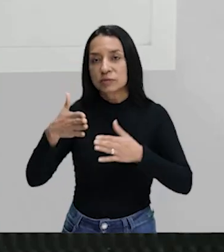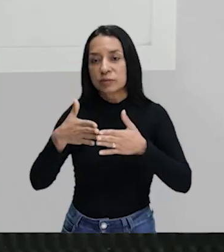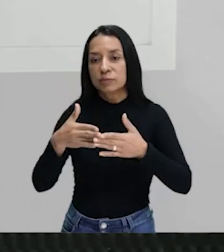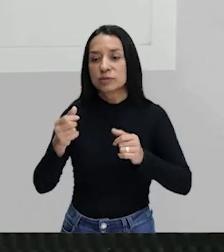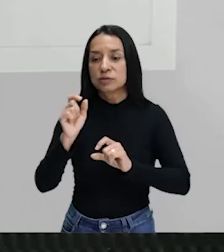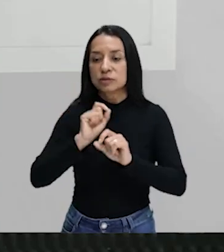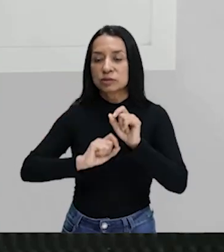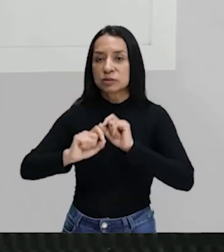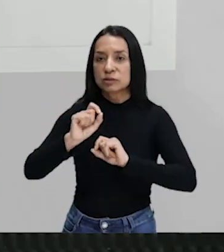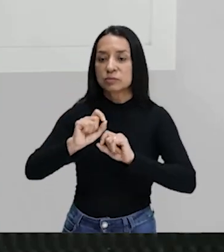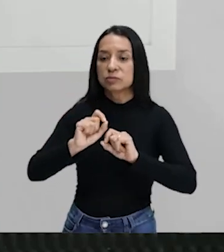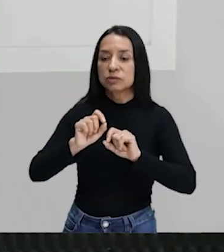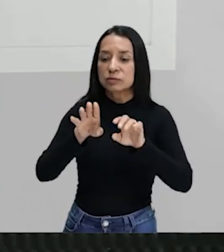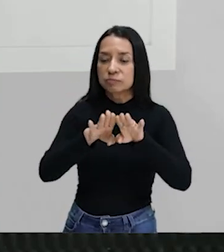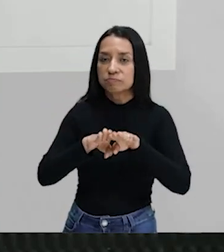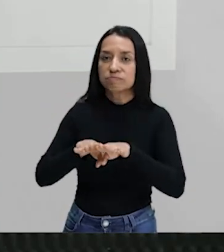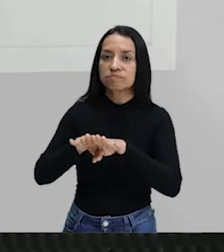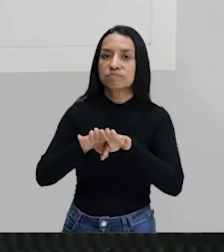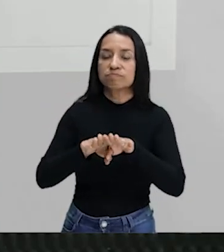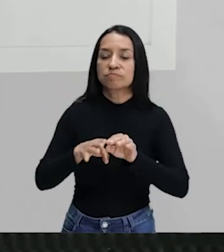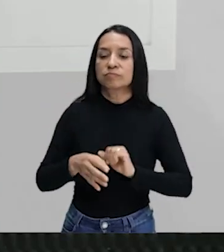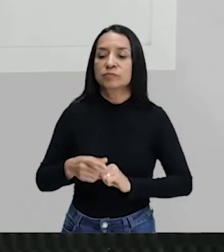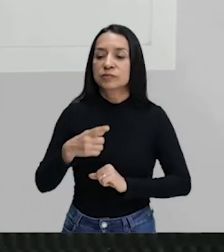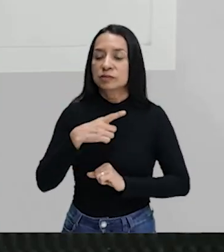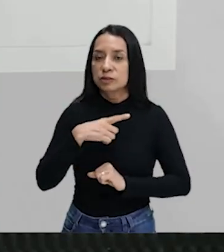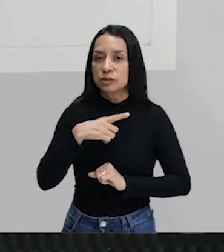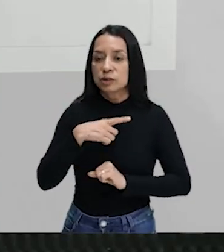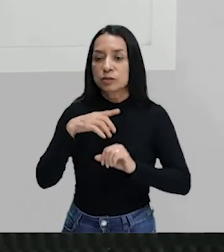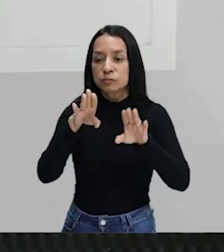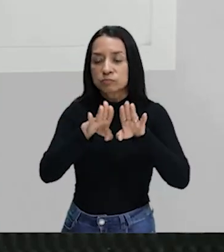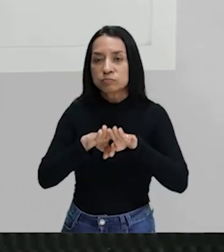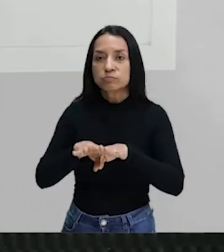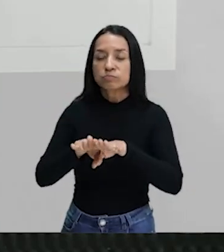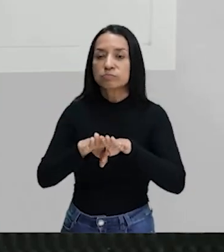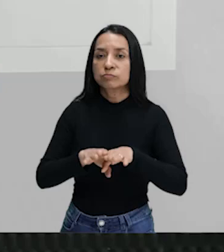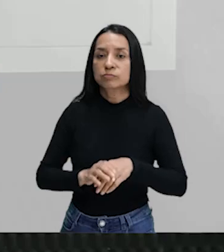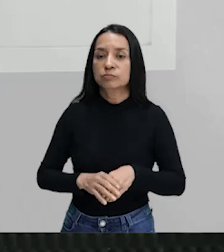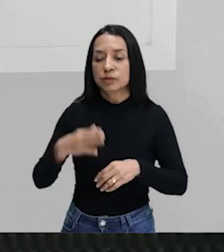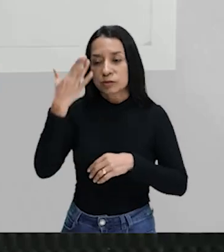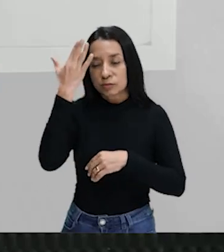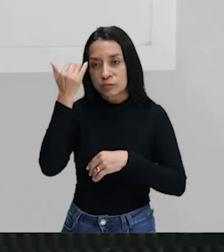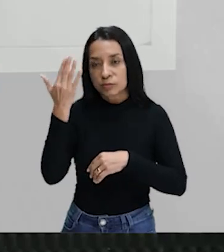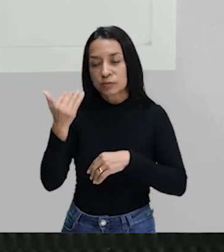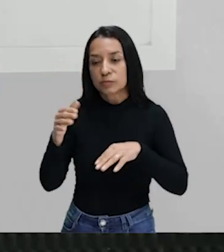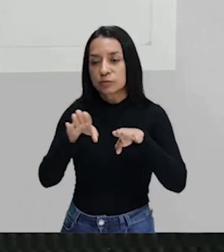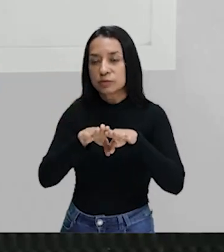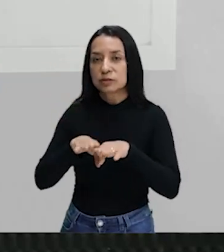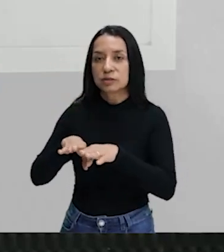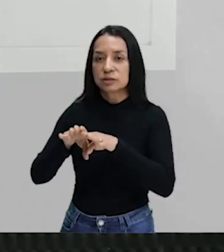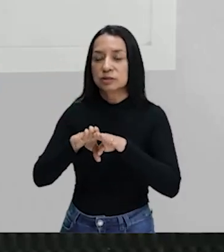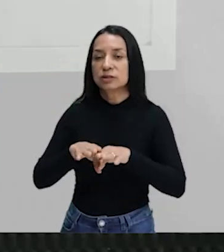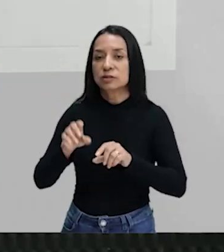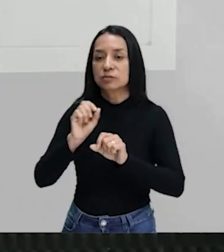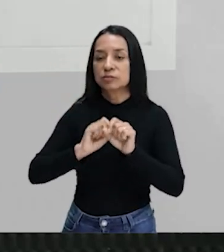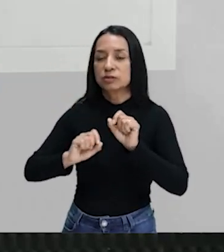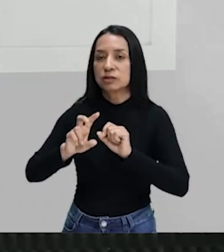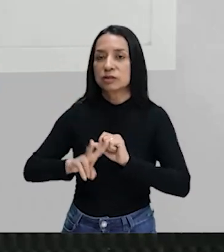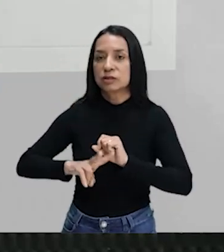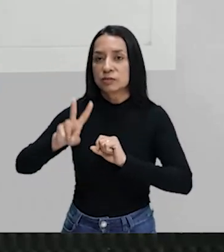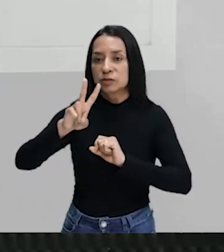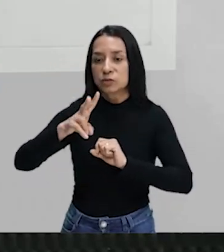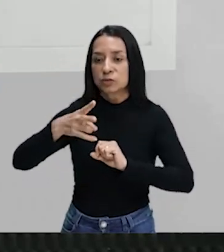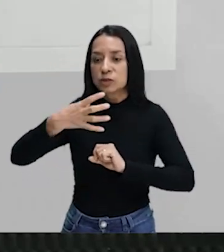sejamos equilibrados. Tenhamos um equilíbrio. É o famoso equilíbrio das virtudes, o equilíbrio